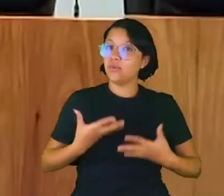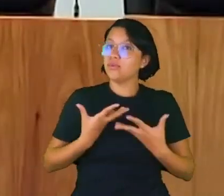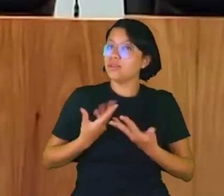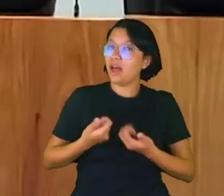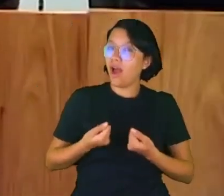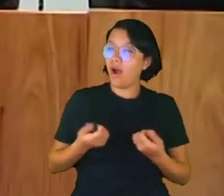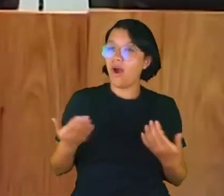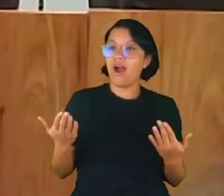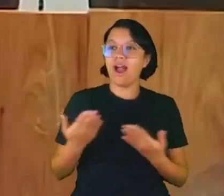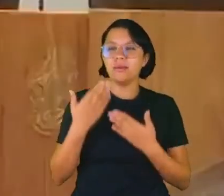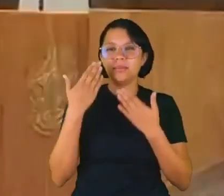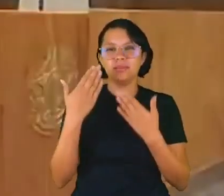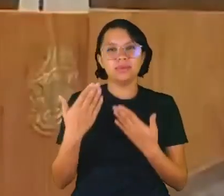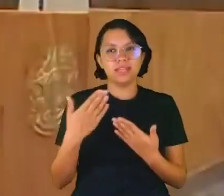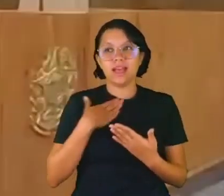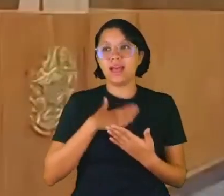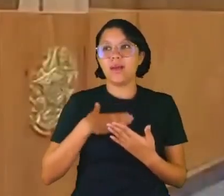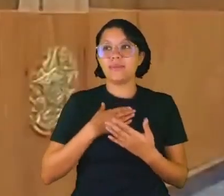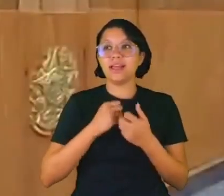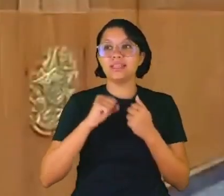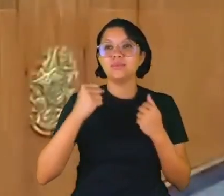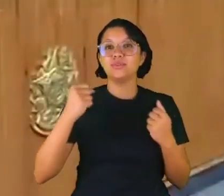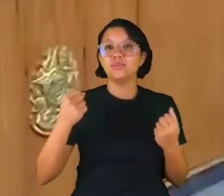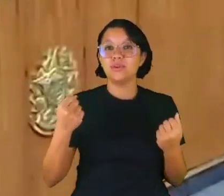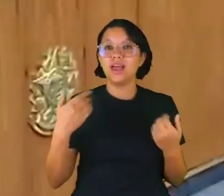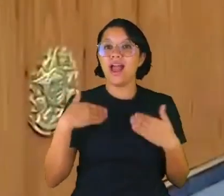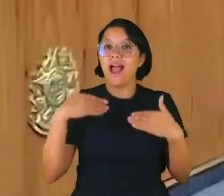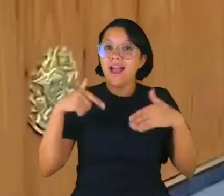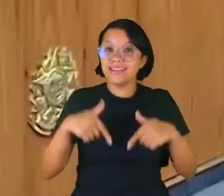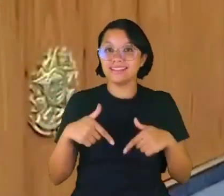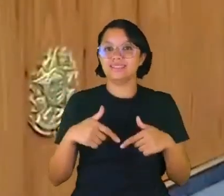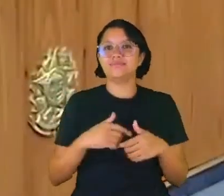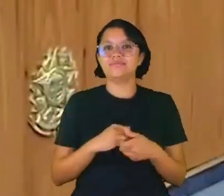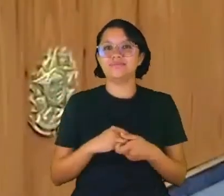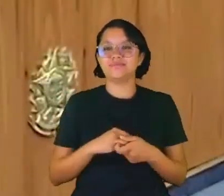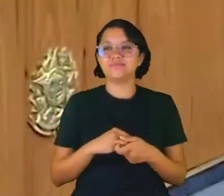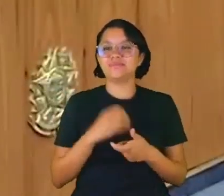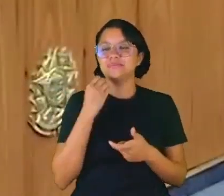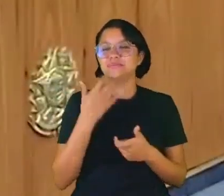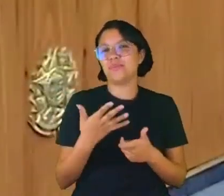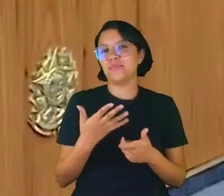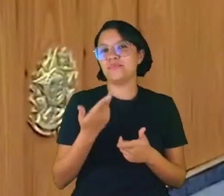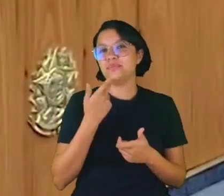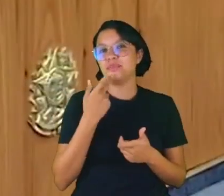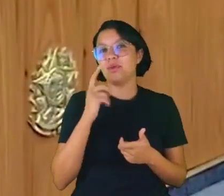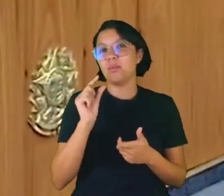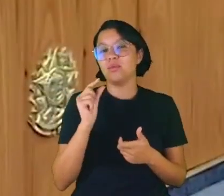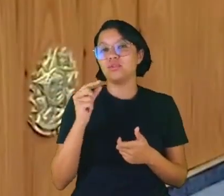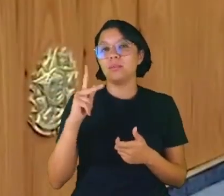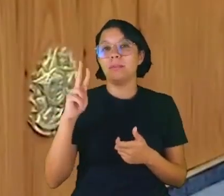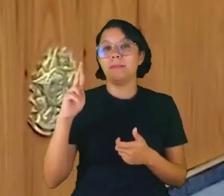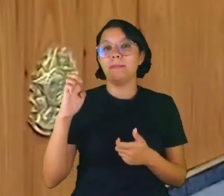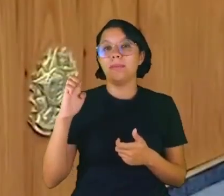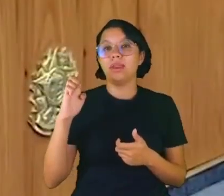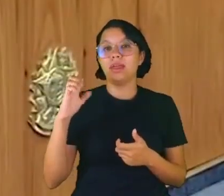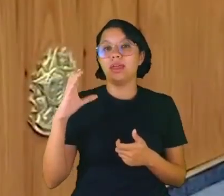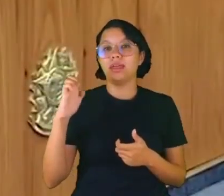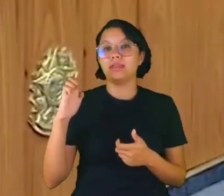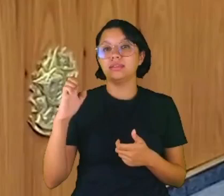muito obrigado. Prazer muito grande estar aqui. Bem, vou falar um pouquinho sobre os precedentes, alguma